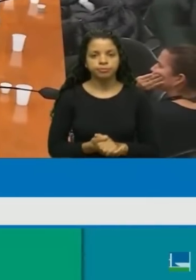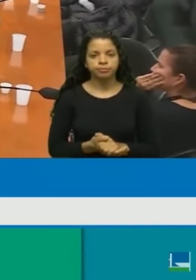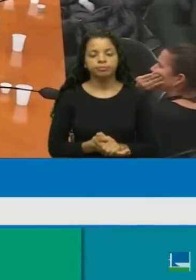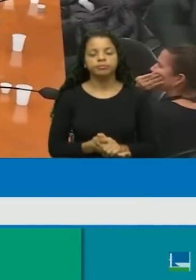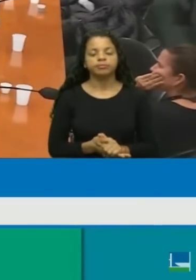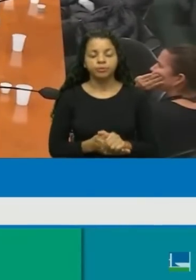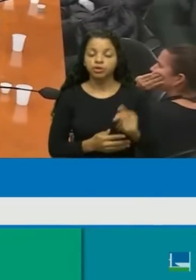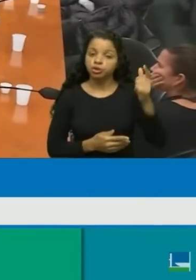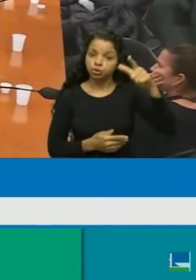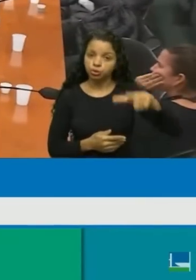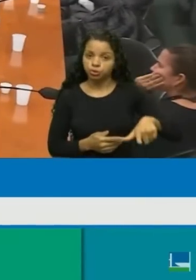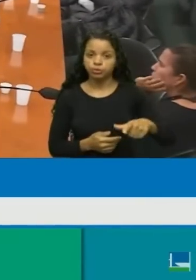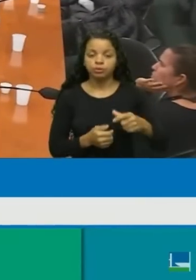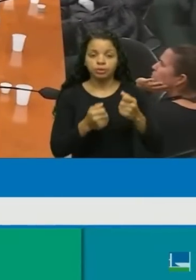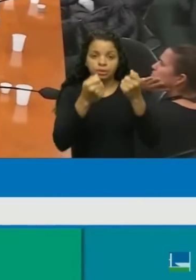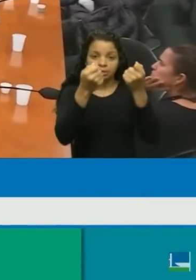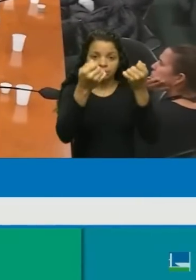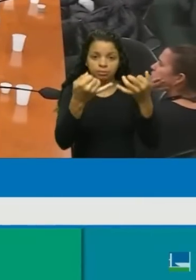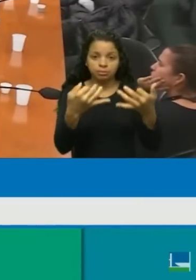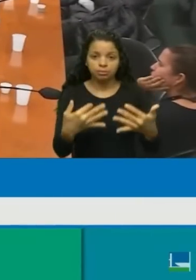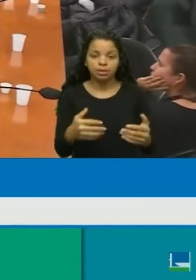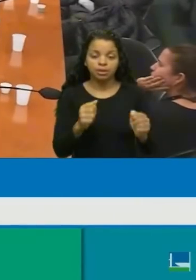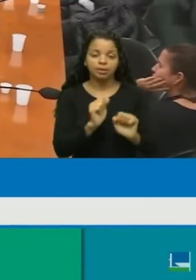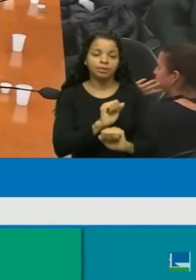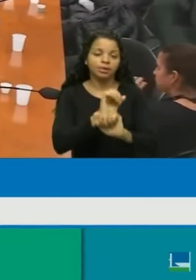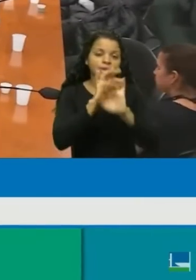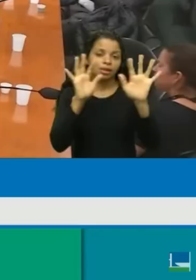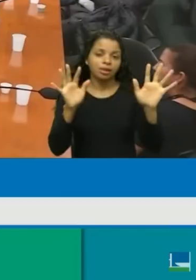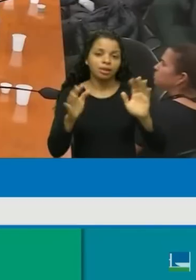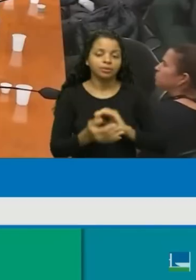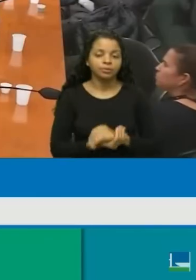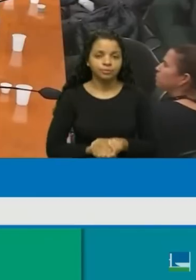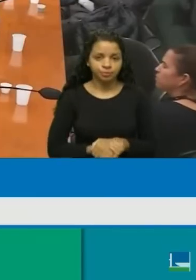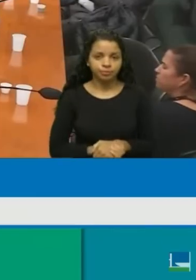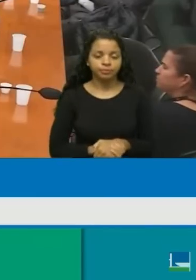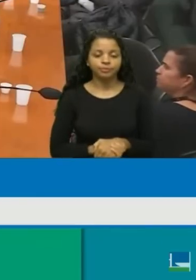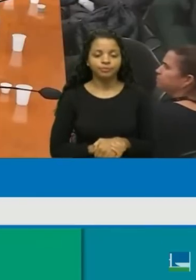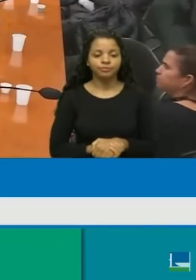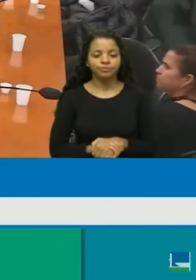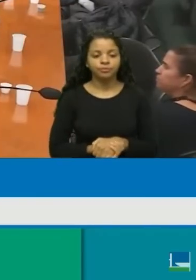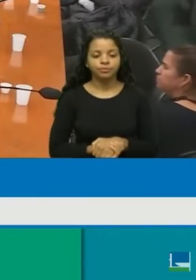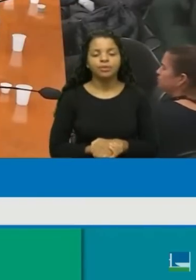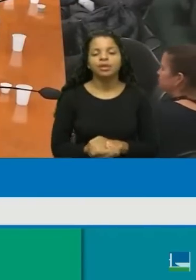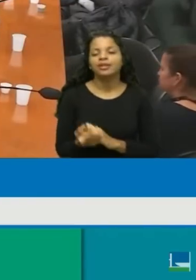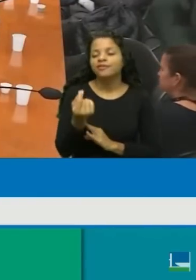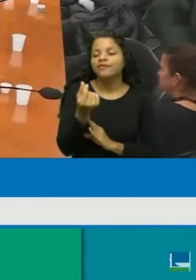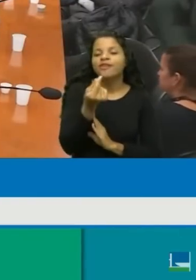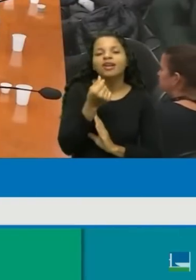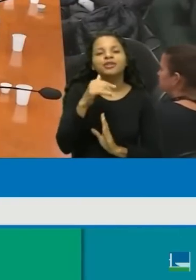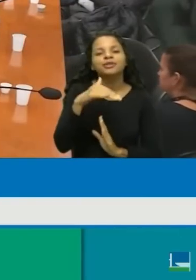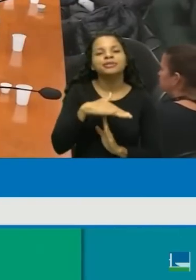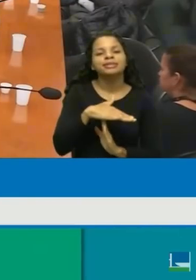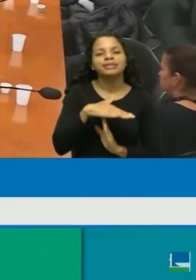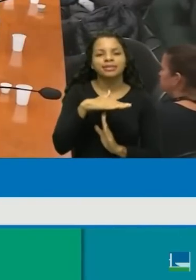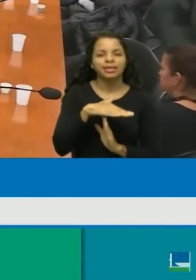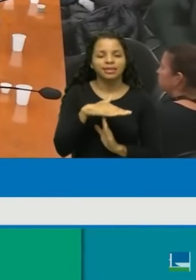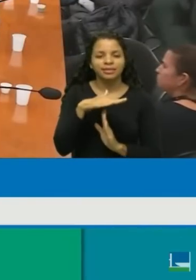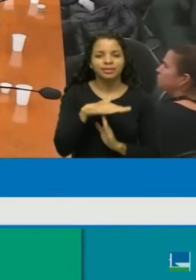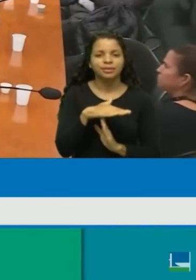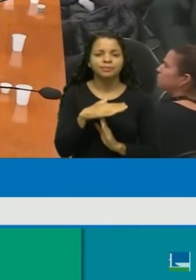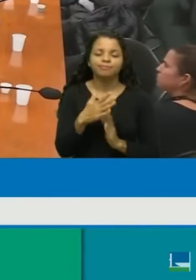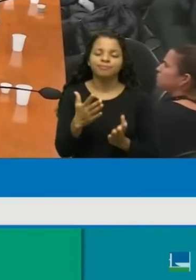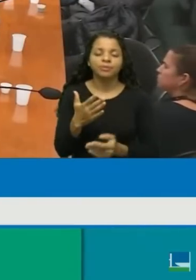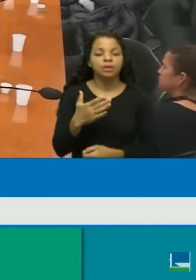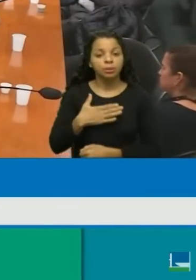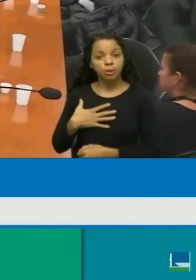fica muito claro é que não dá para... Quando se fala em valor teto, meu menino